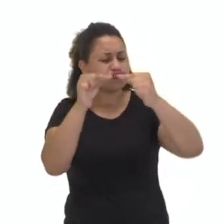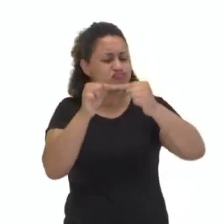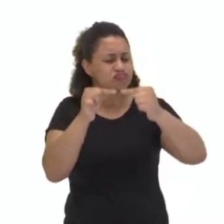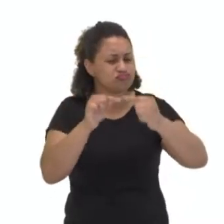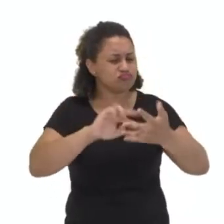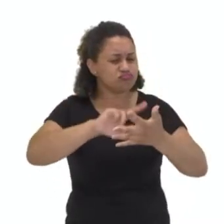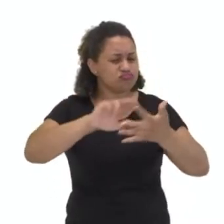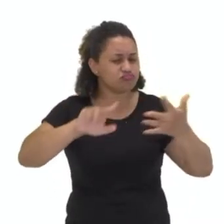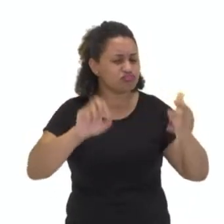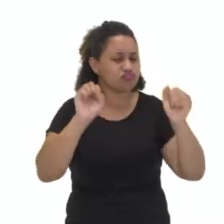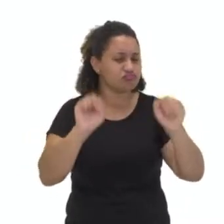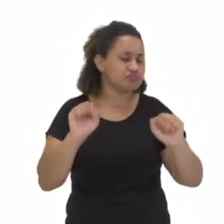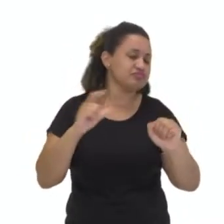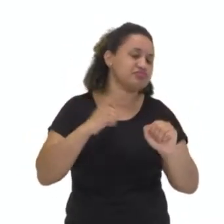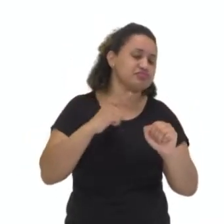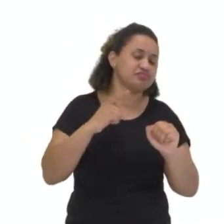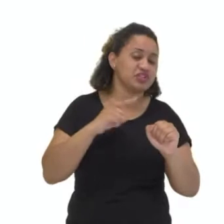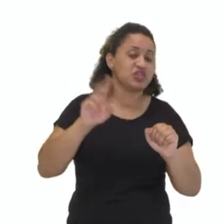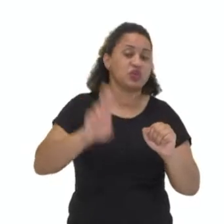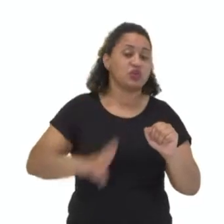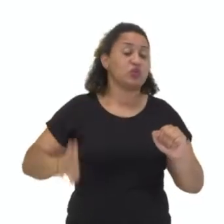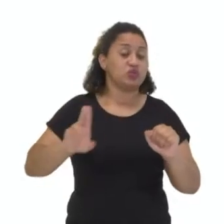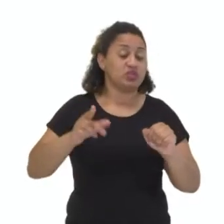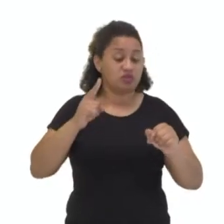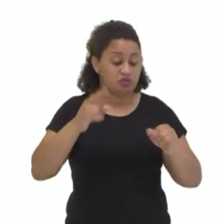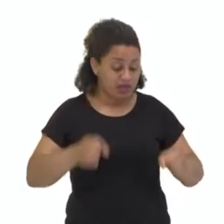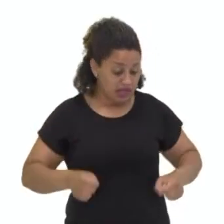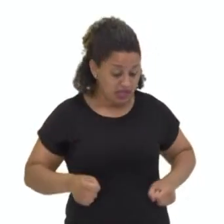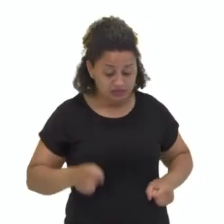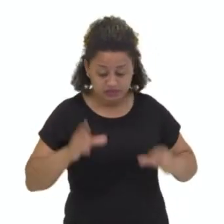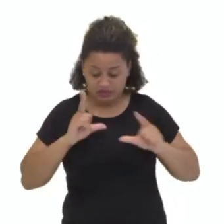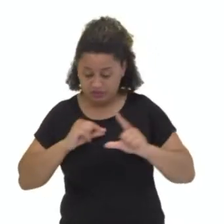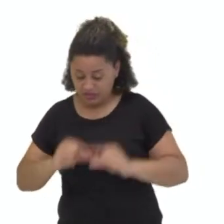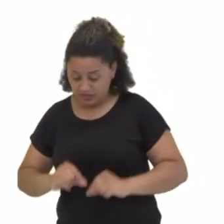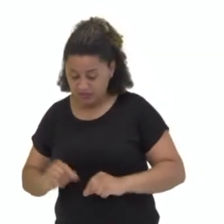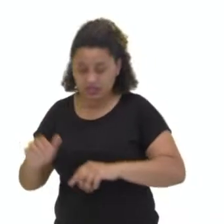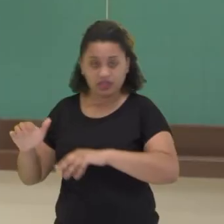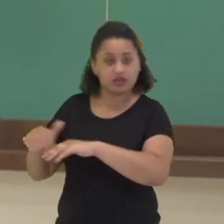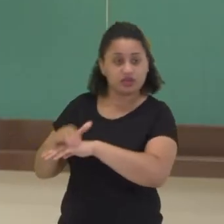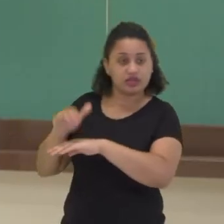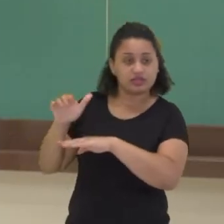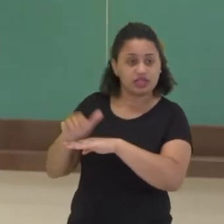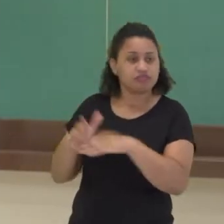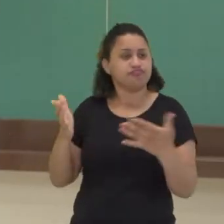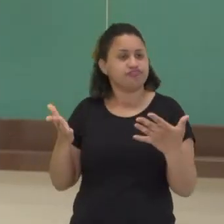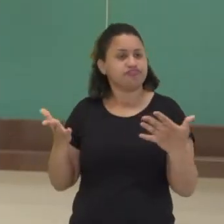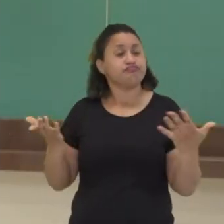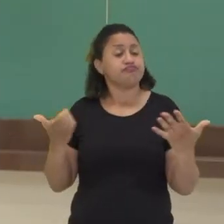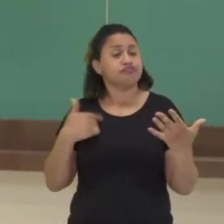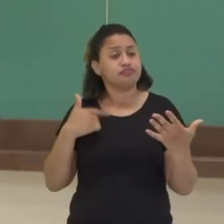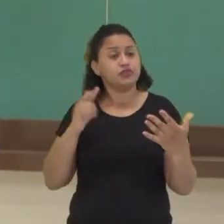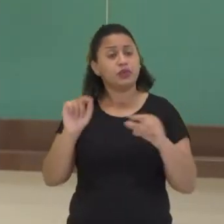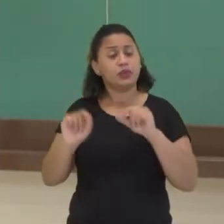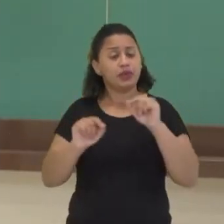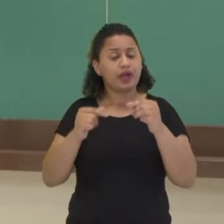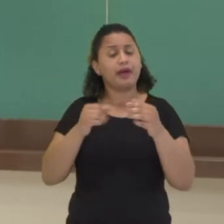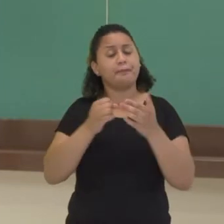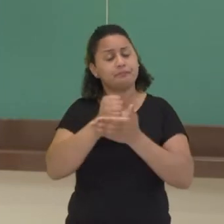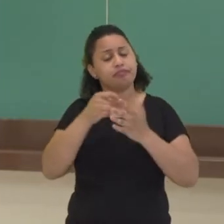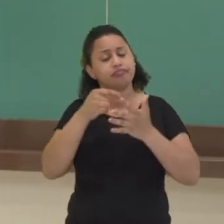diferentes poderia fazer utilizando uma calça, uma camisa e um calçado? Então, o princípio fundamental